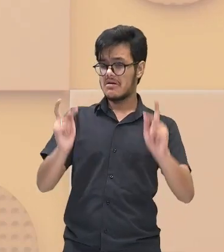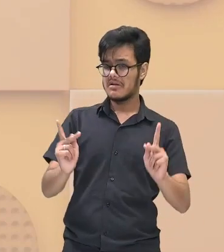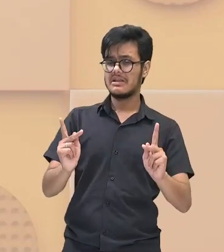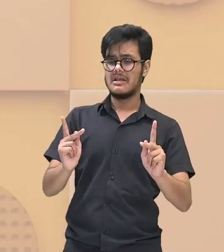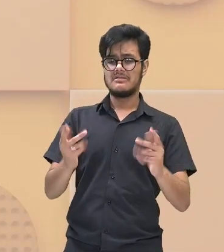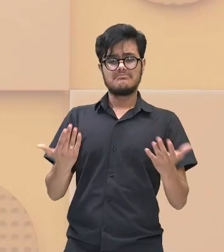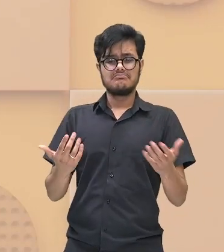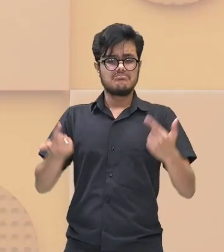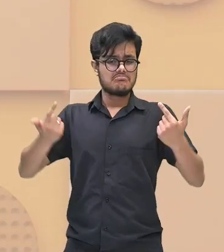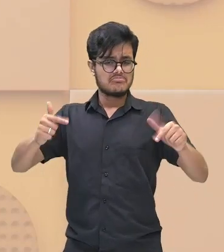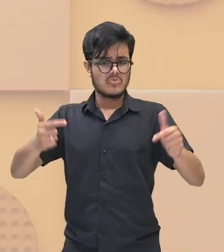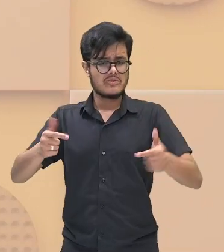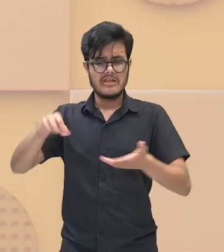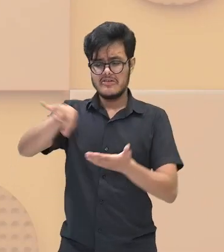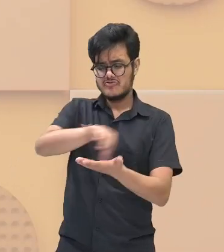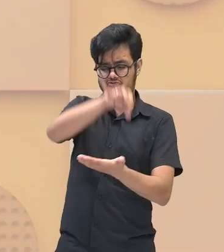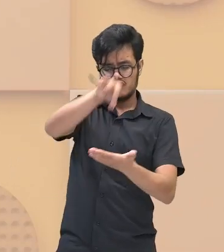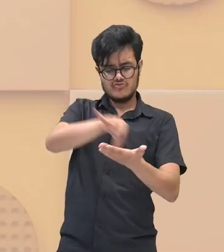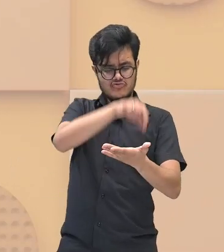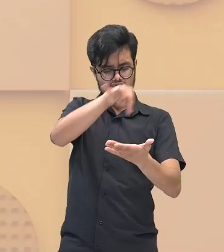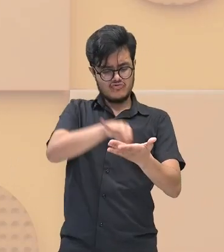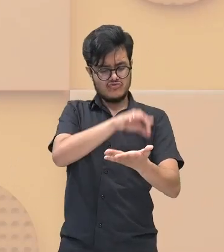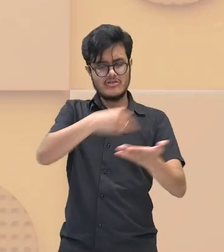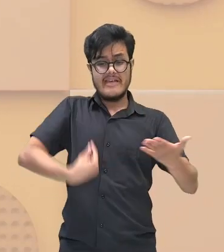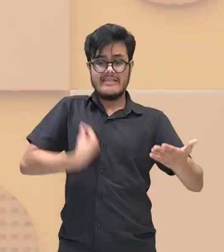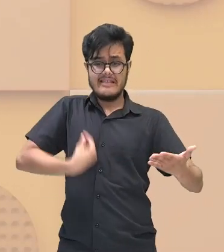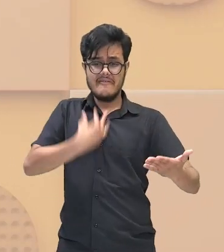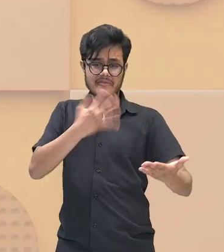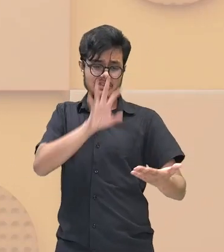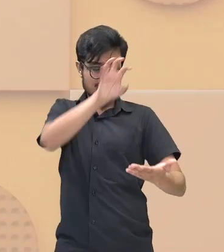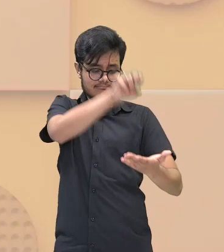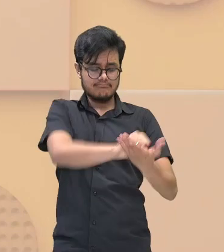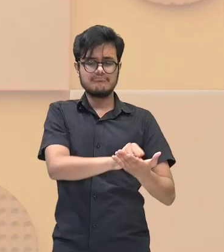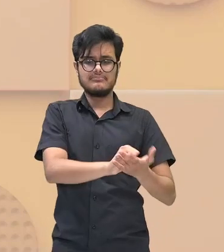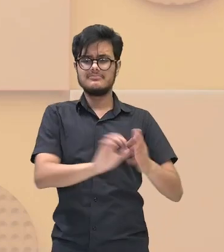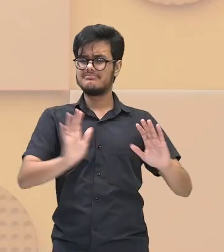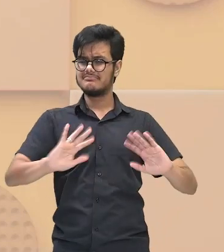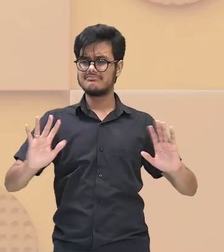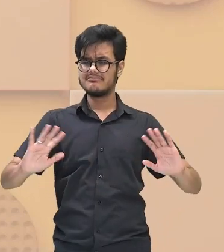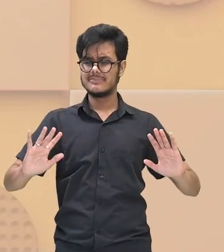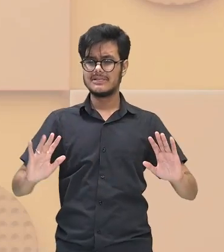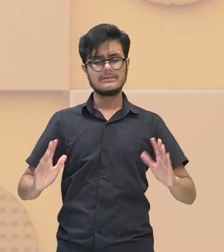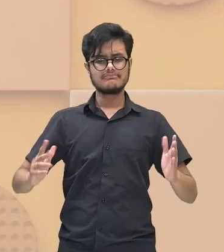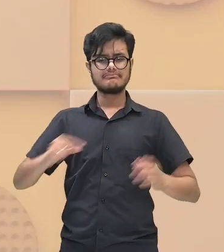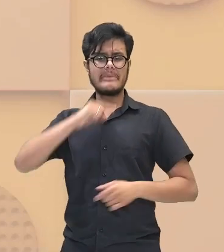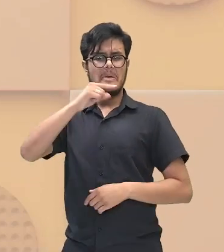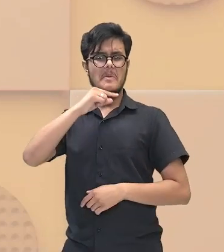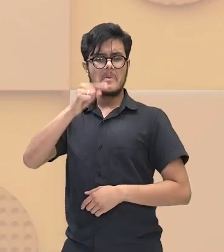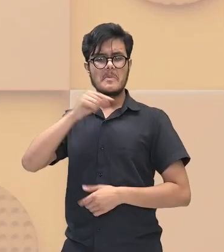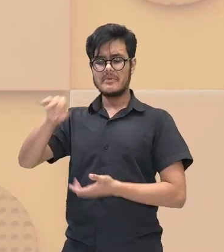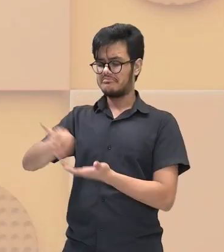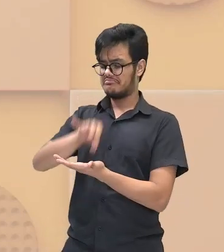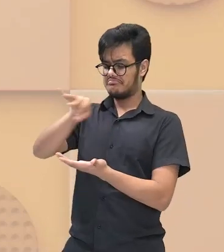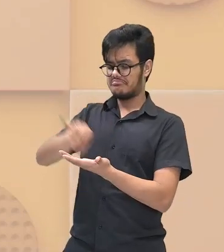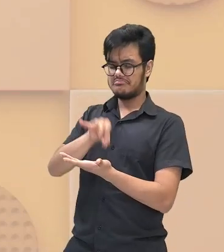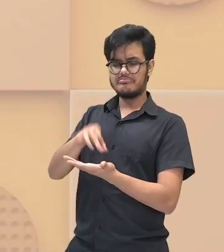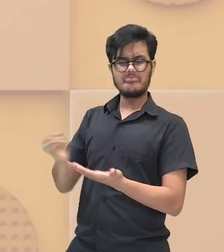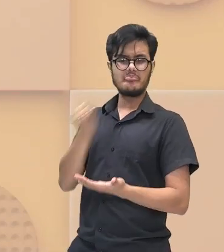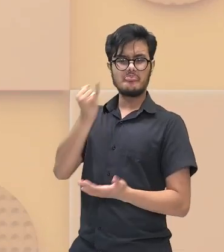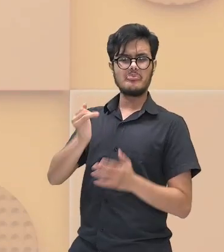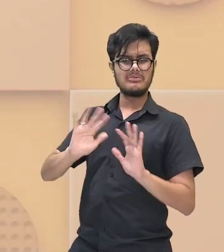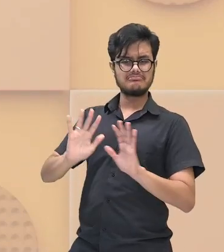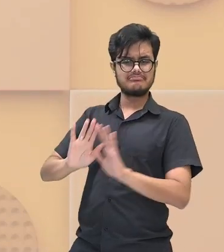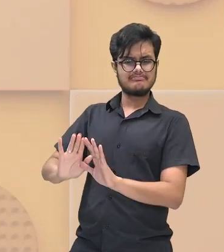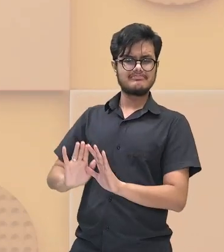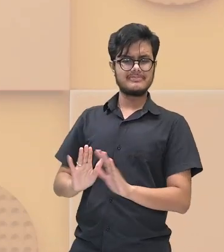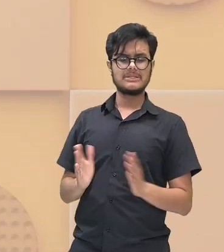eles não tinham ali o hábito de registrar tudo o que acontecia com eles, não era viável para eles fazer esses registros. A